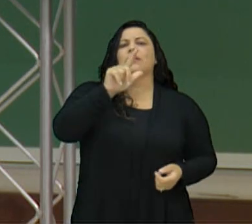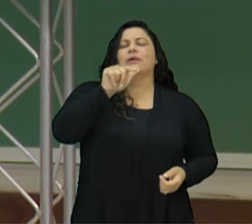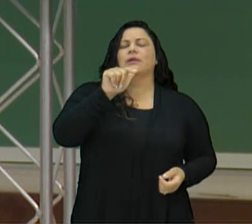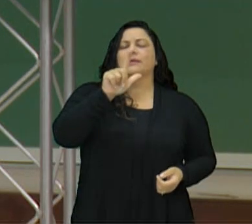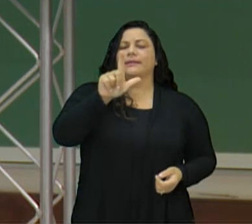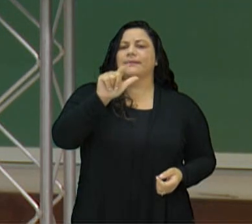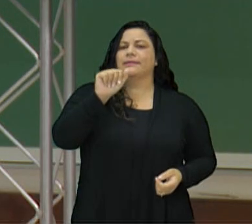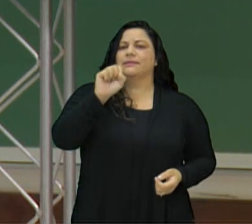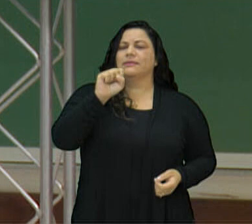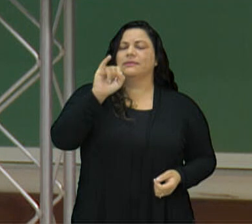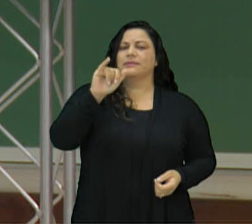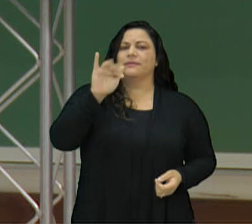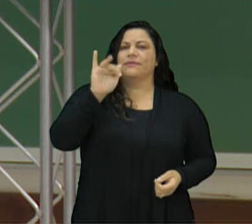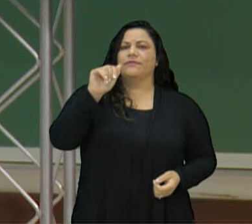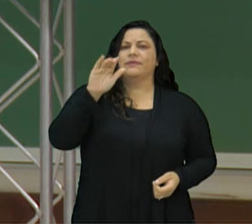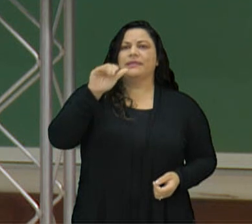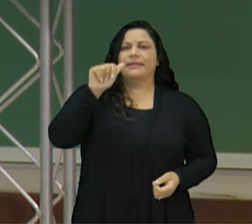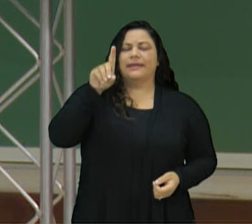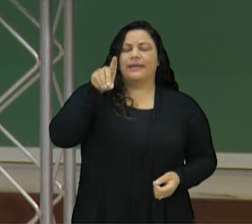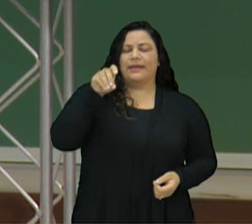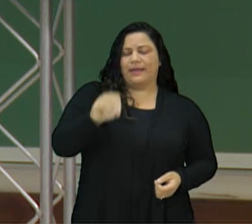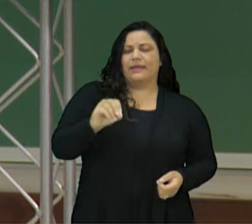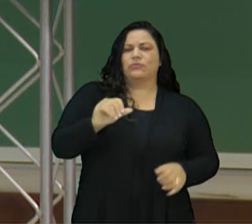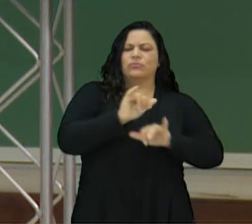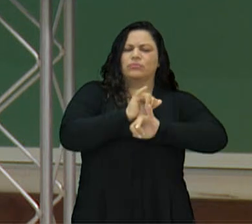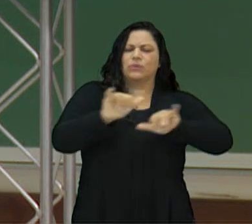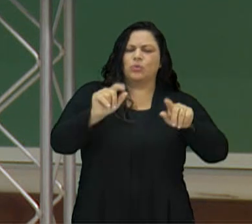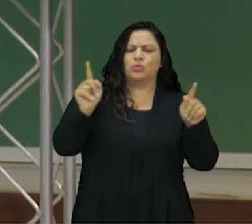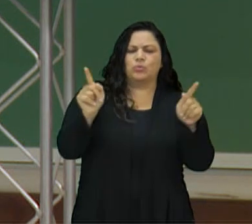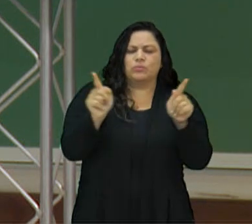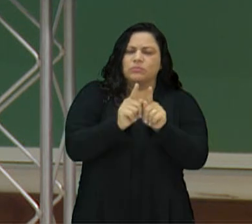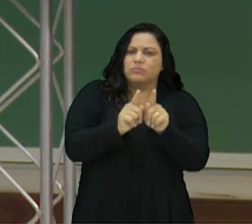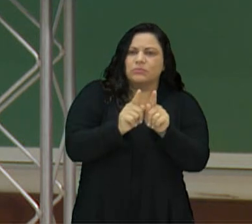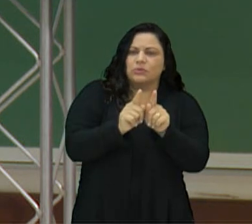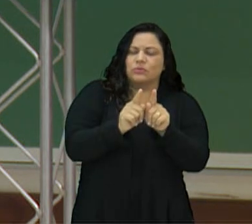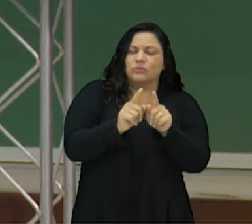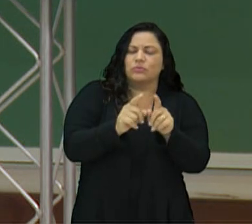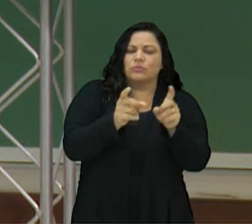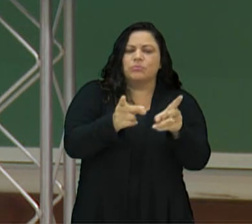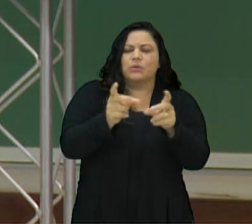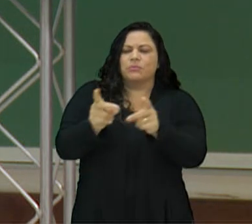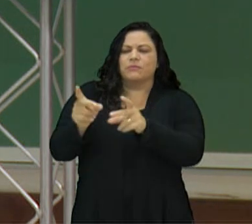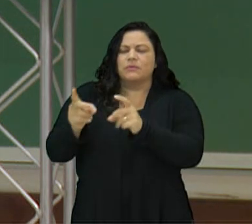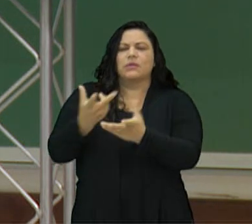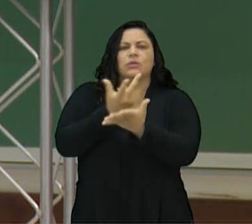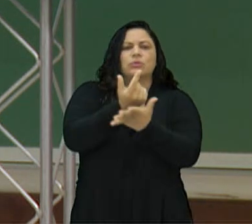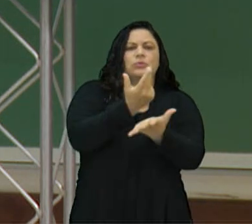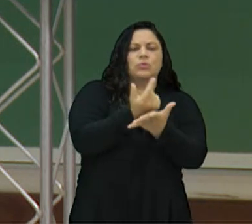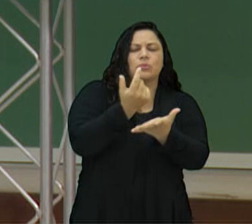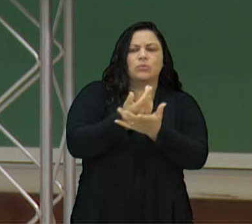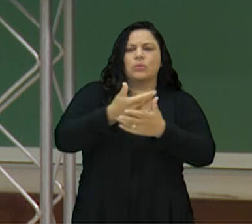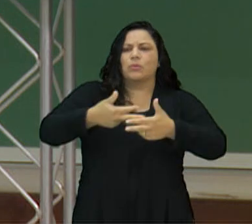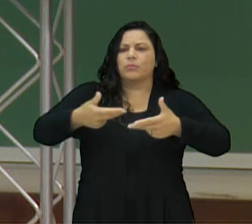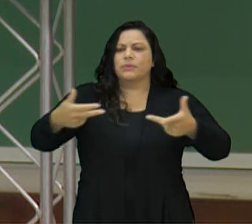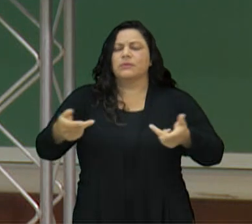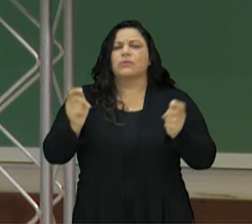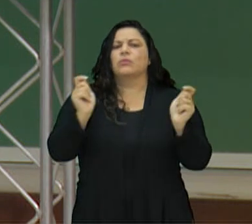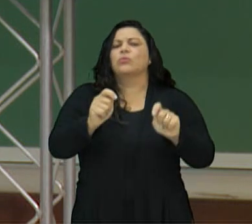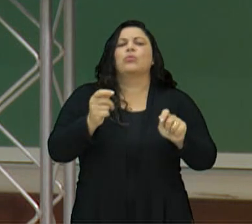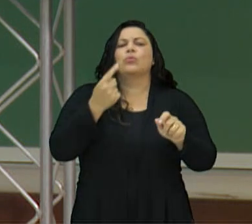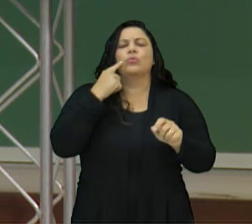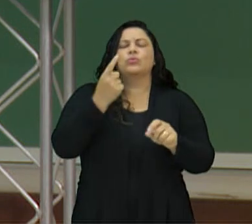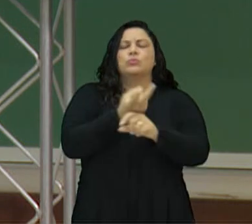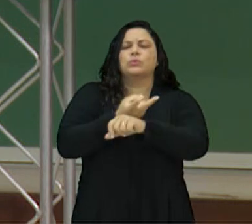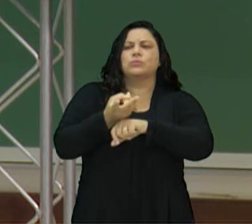são anúncios cortos, publicados em diários, onde se vende, se compra, onde se puede buscar um